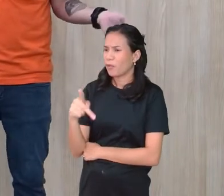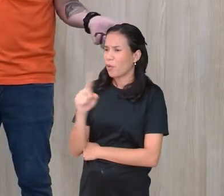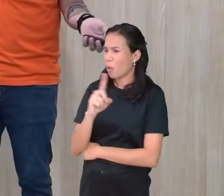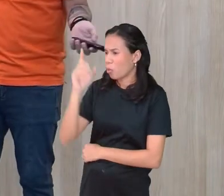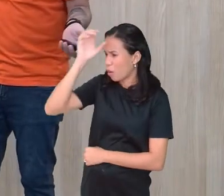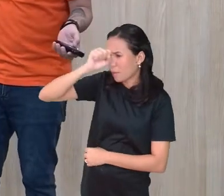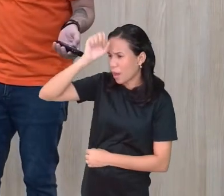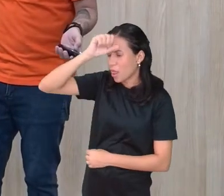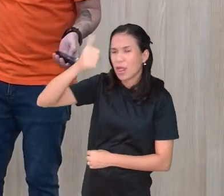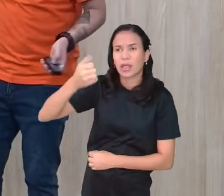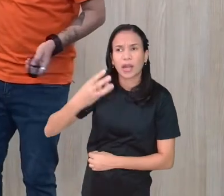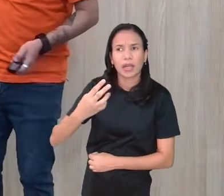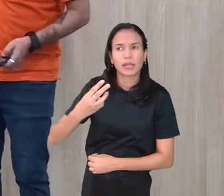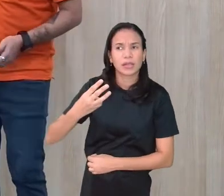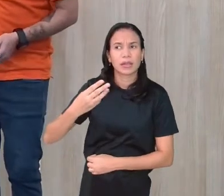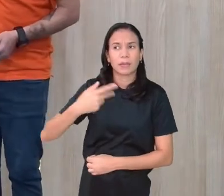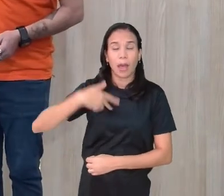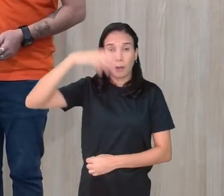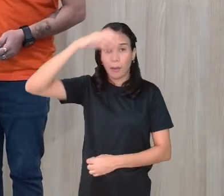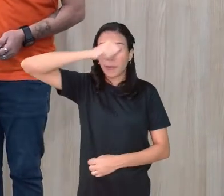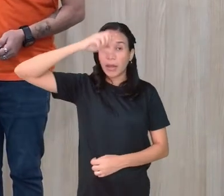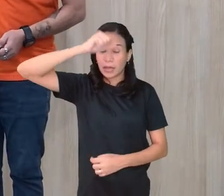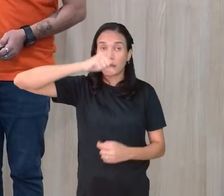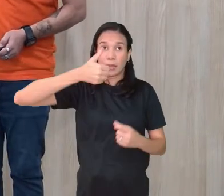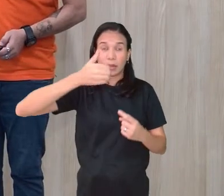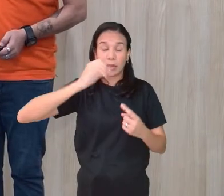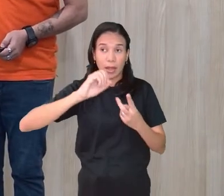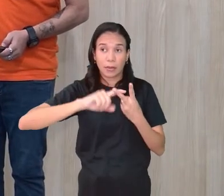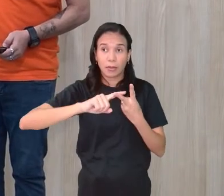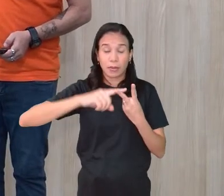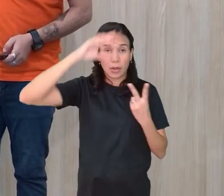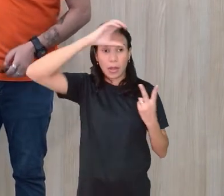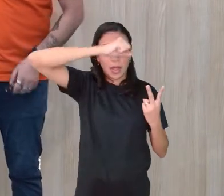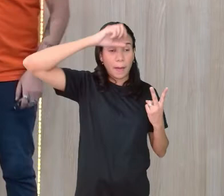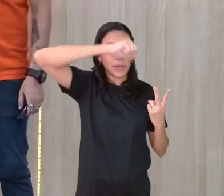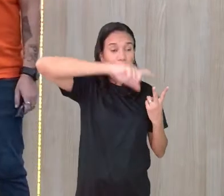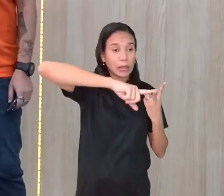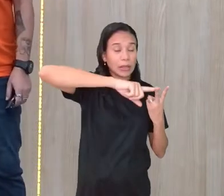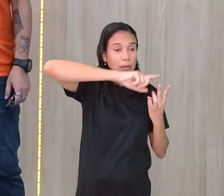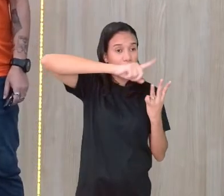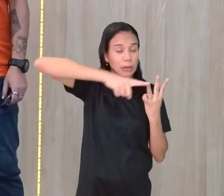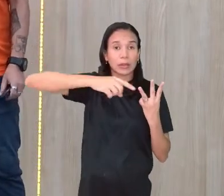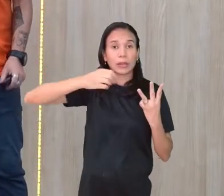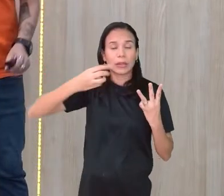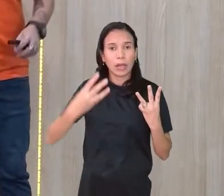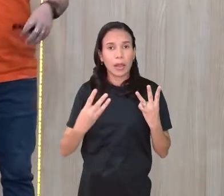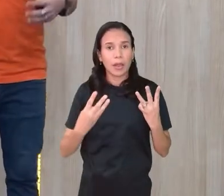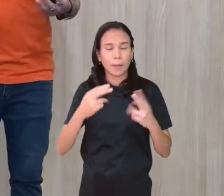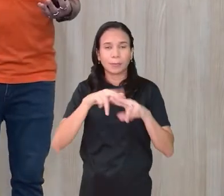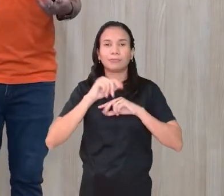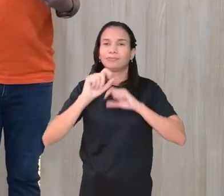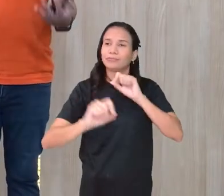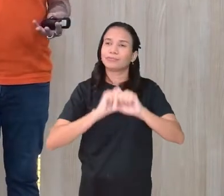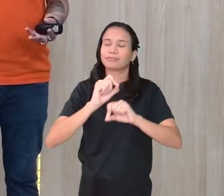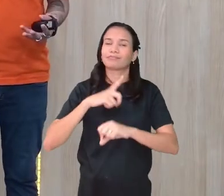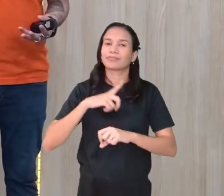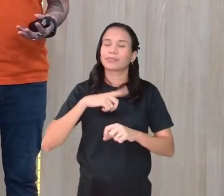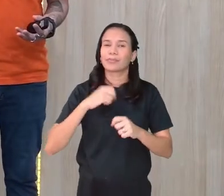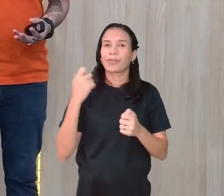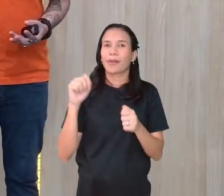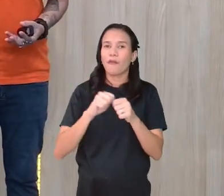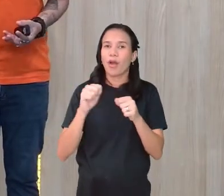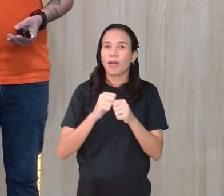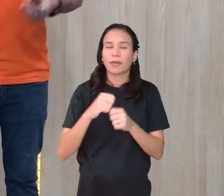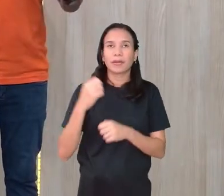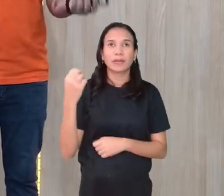tabuada de 13. Sim, mas tu aprendeu a tabuada de 10 e tu também aprendeu a tabuada de 3. Ou seja, se tu faz a tabuada